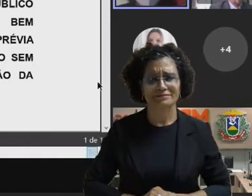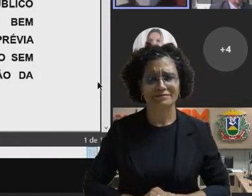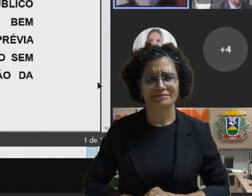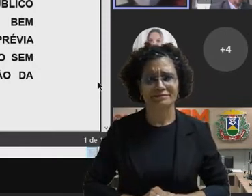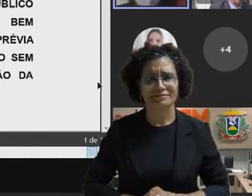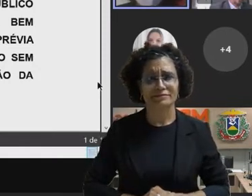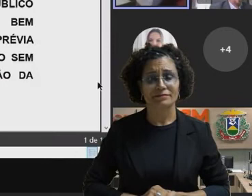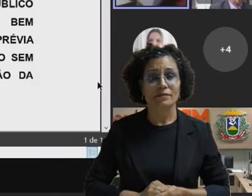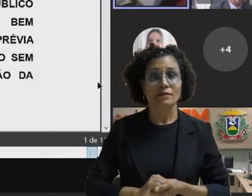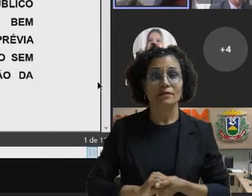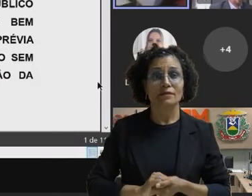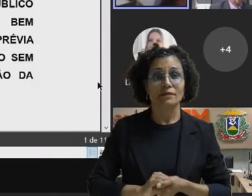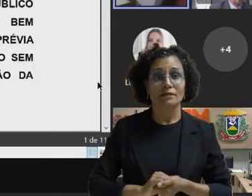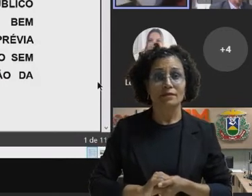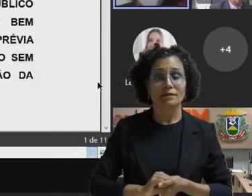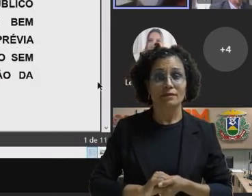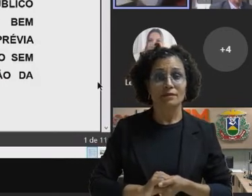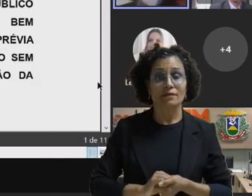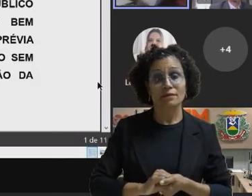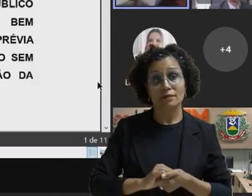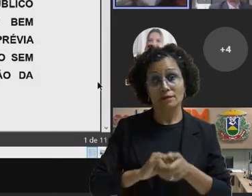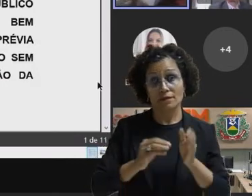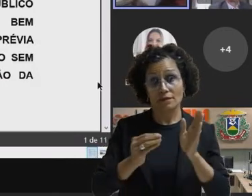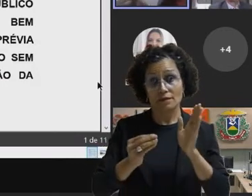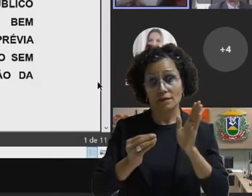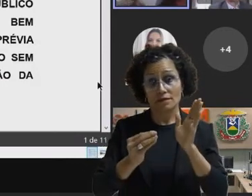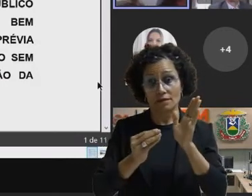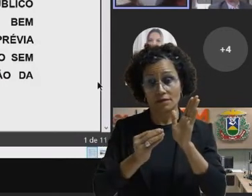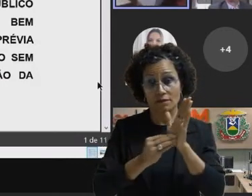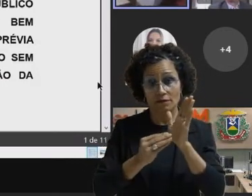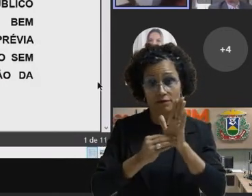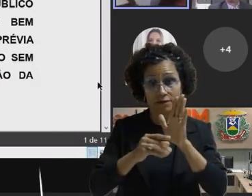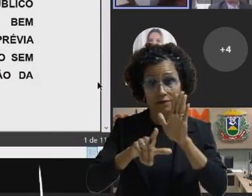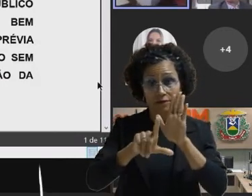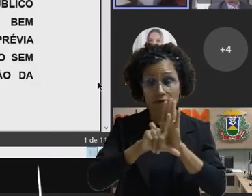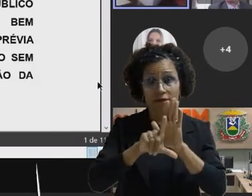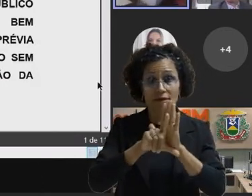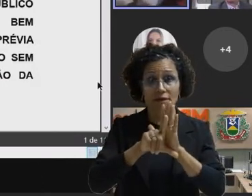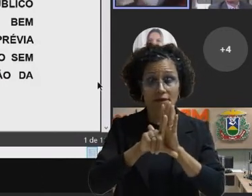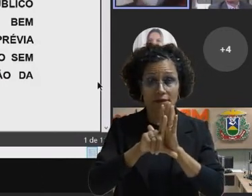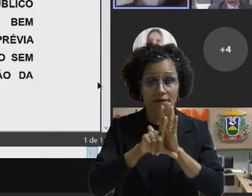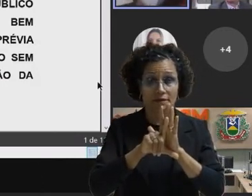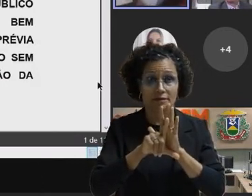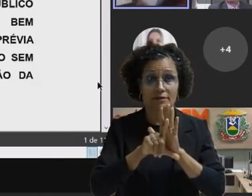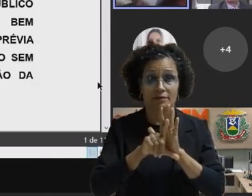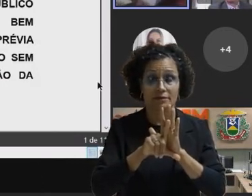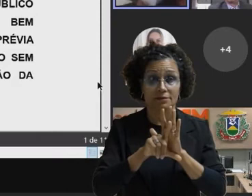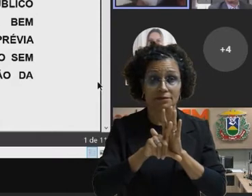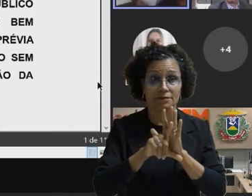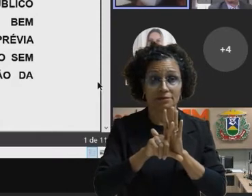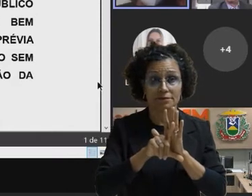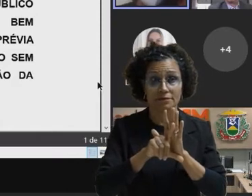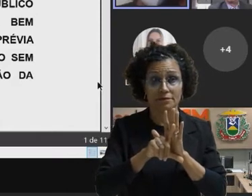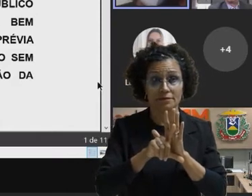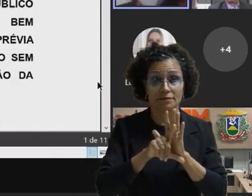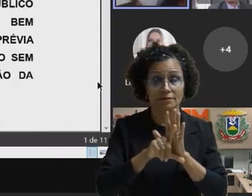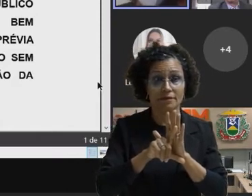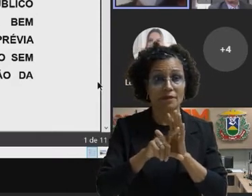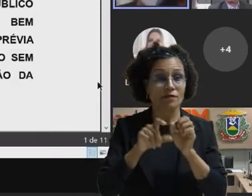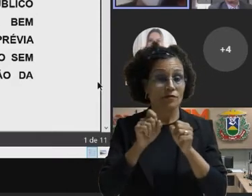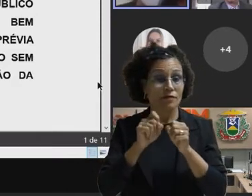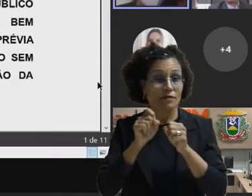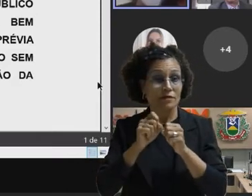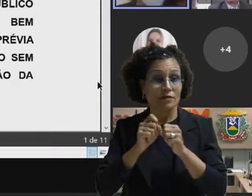abria mão da ilegalidade, que é assim, gritante, fazia uma recuperação